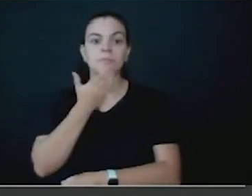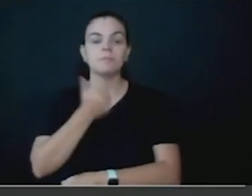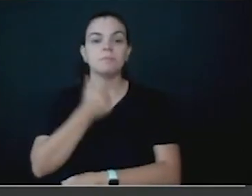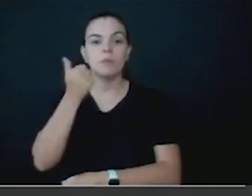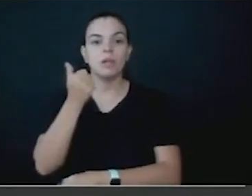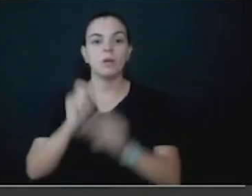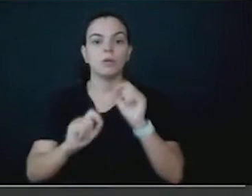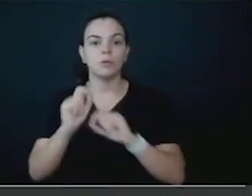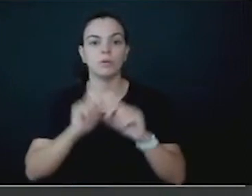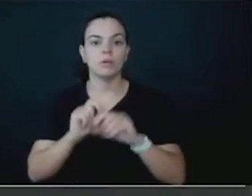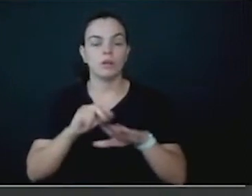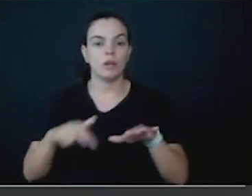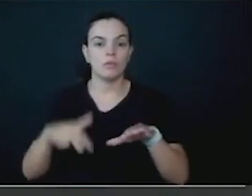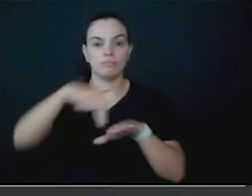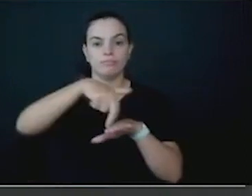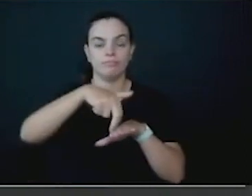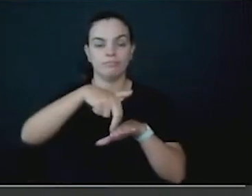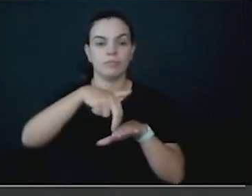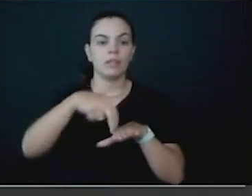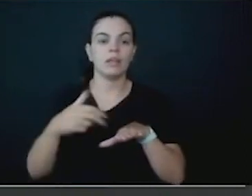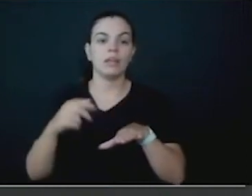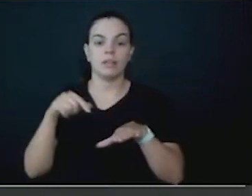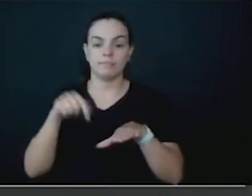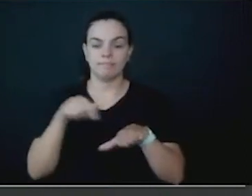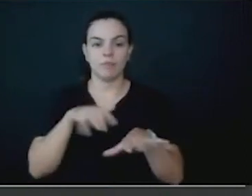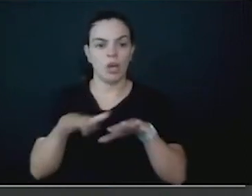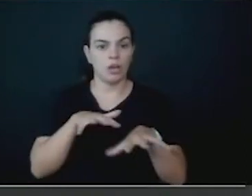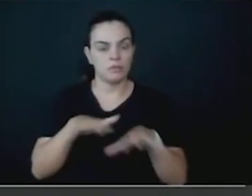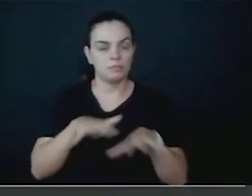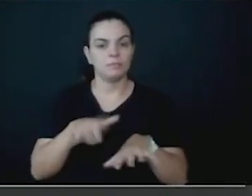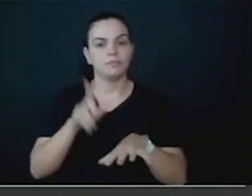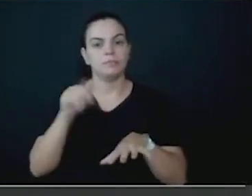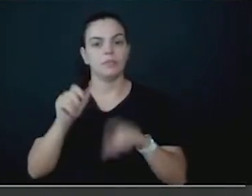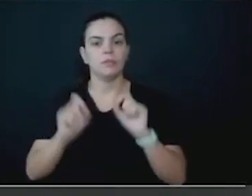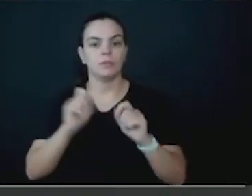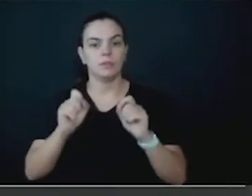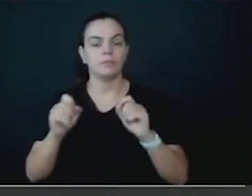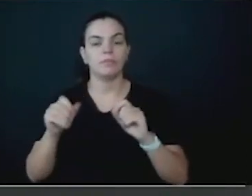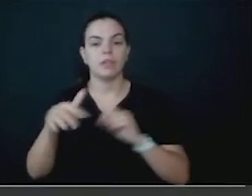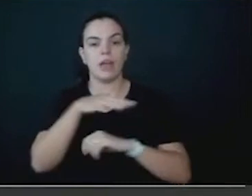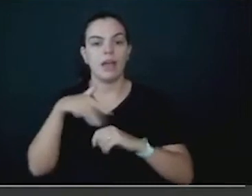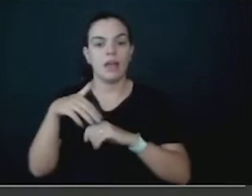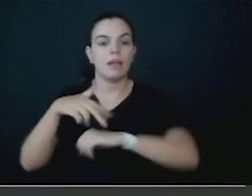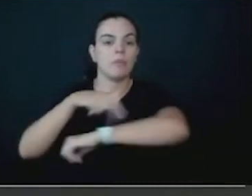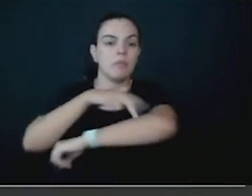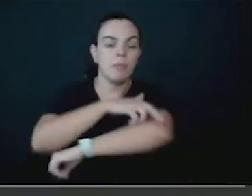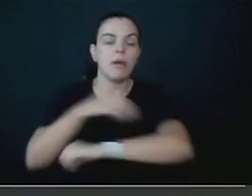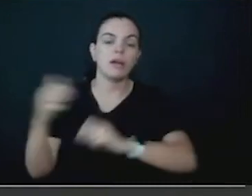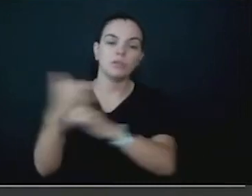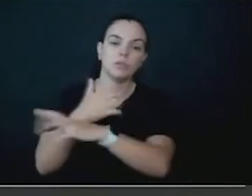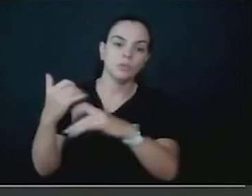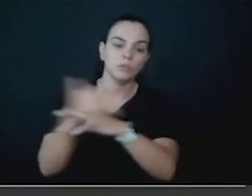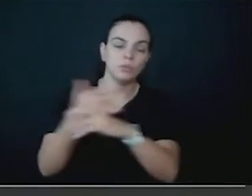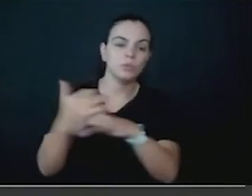deslocamento, da mobilidade ativa. Então, a gente trata aí toda a questão de ciclovias e pedestre, né? O atendimento ao